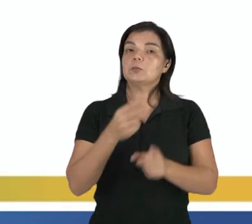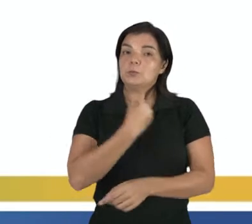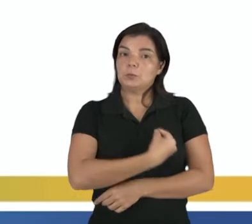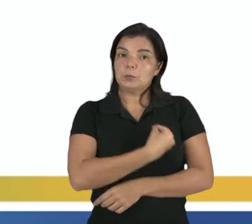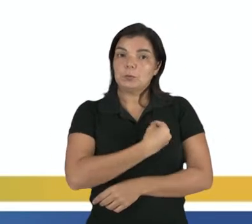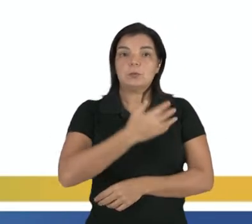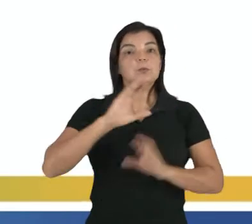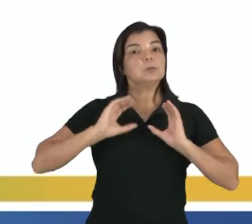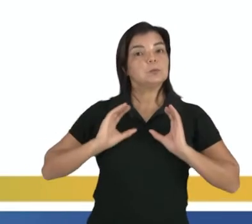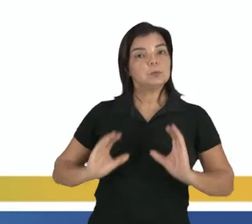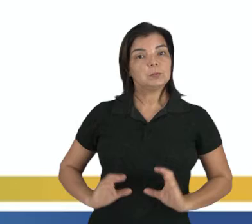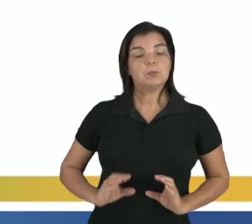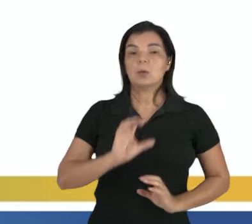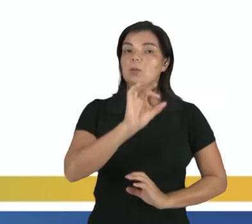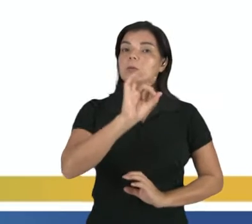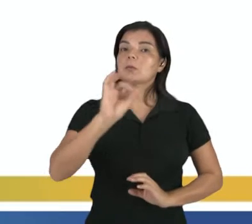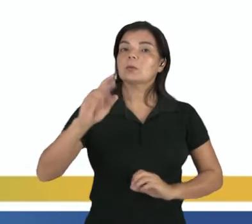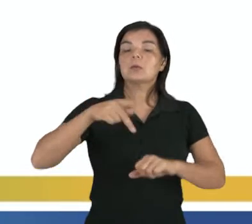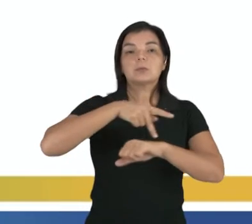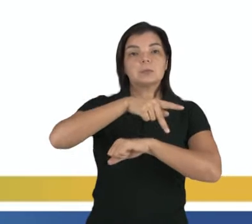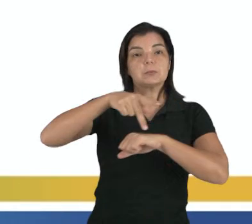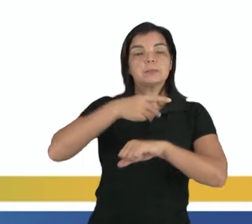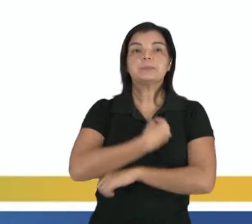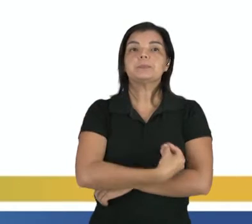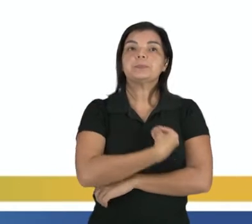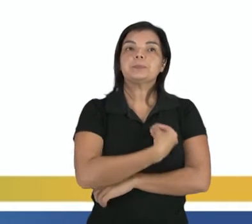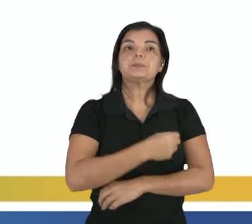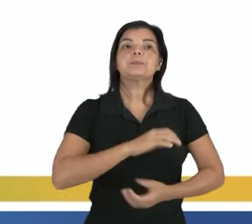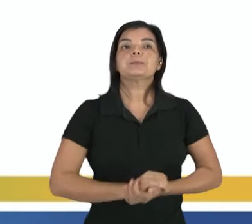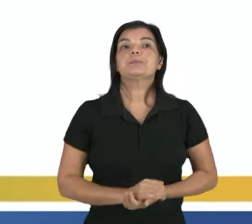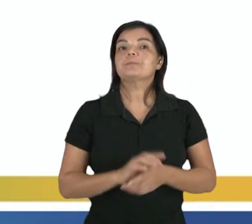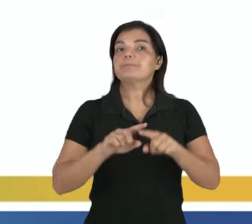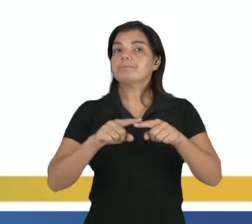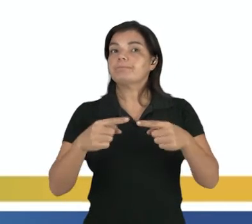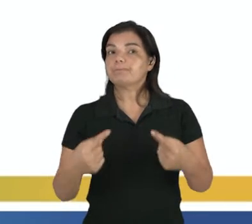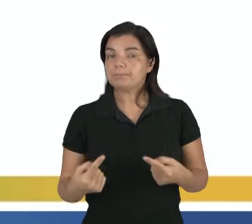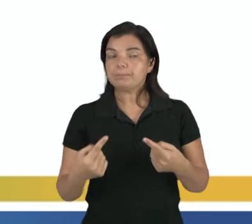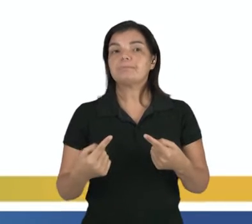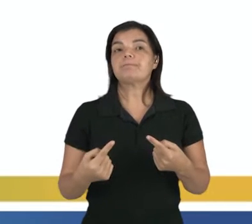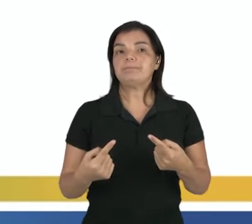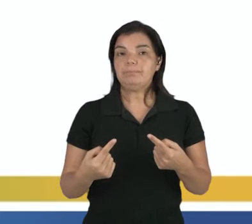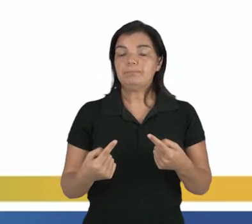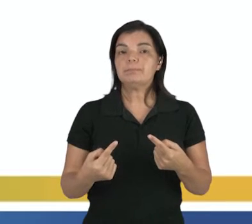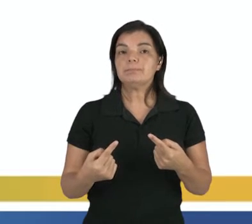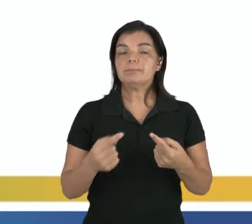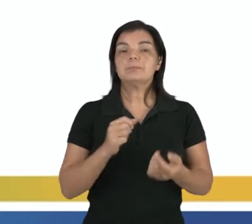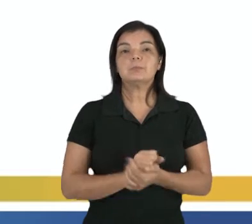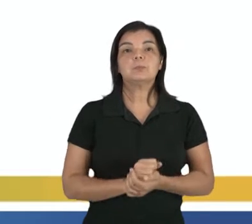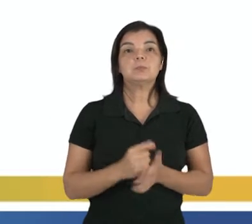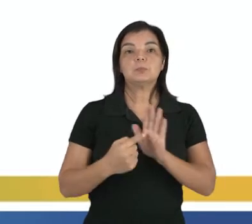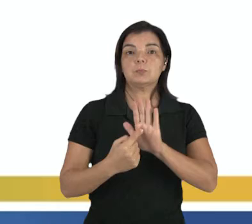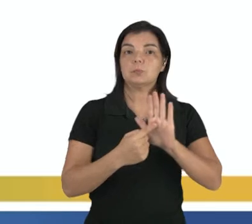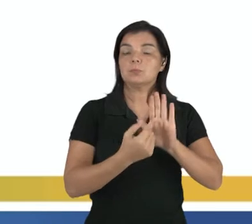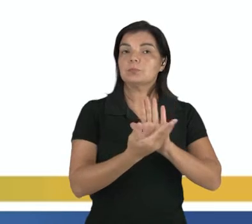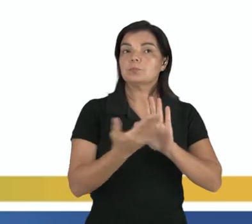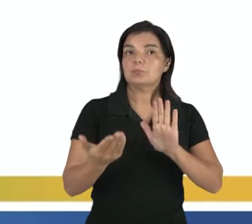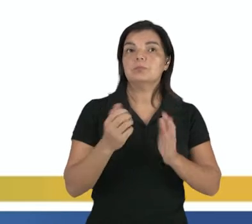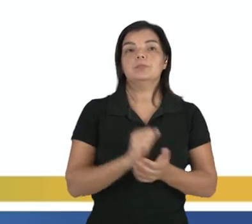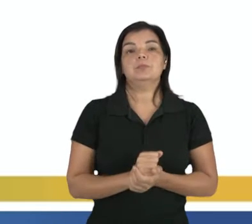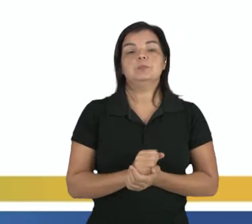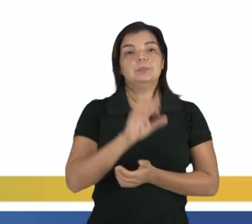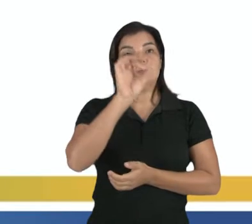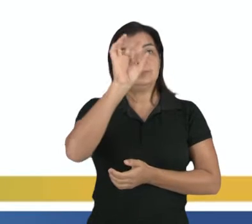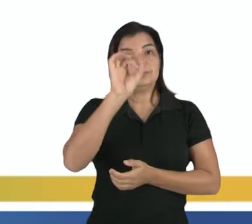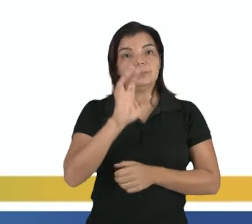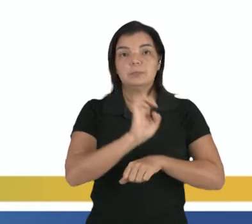dos cidadãos em cada país participante. Porém, aqui eu coloquei para vocês em